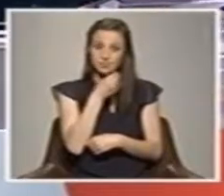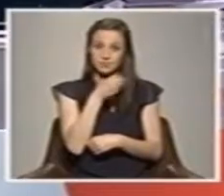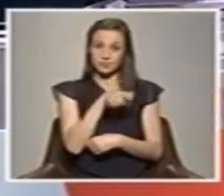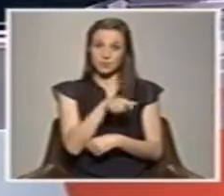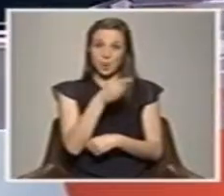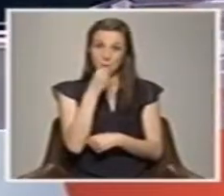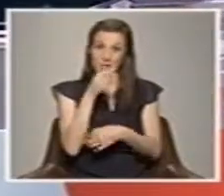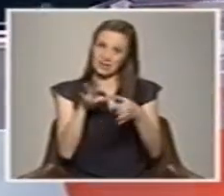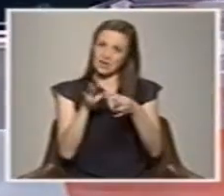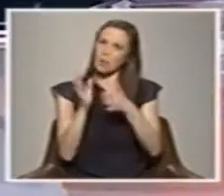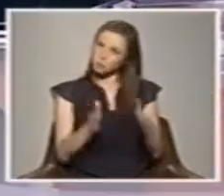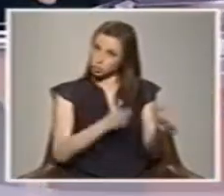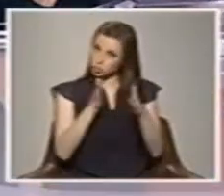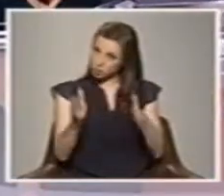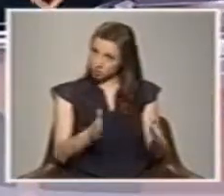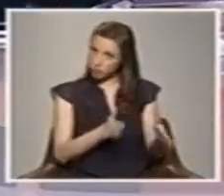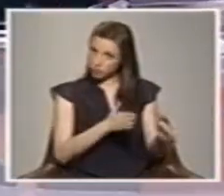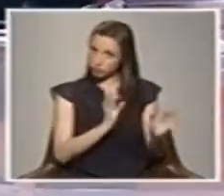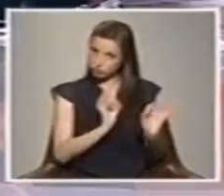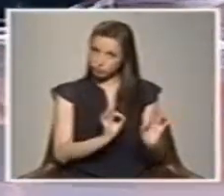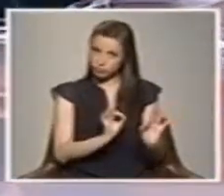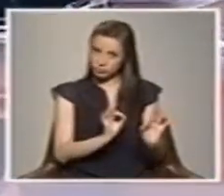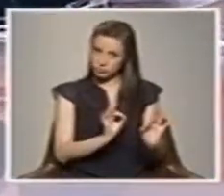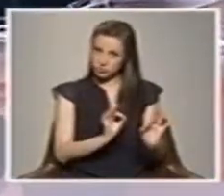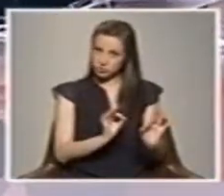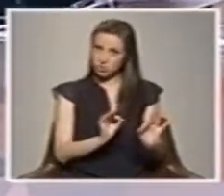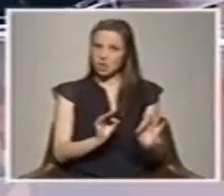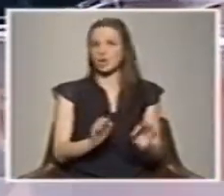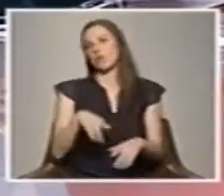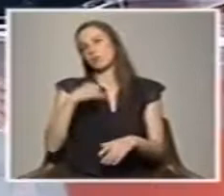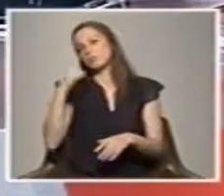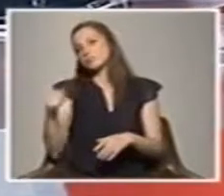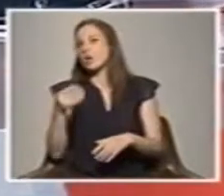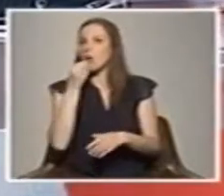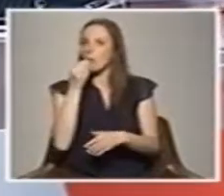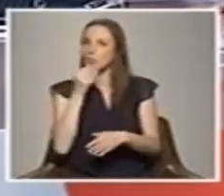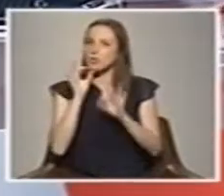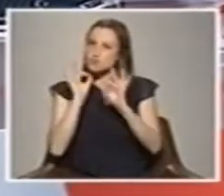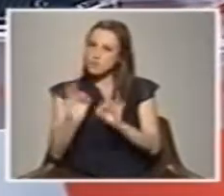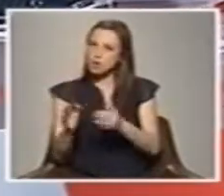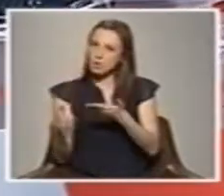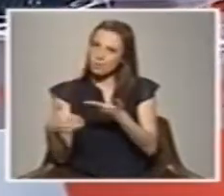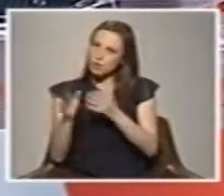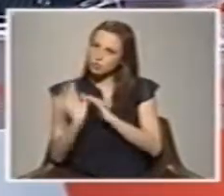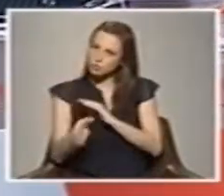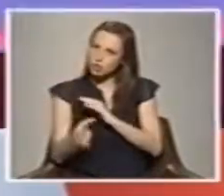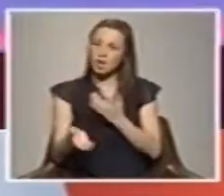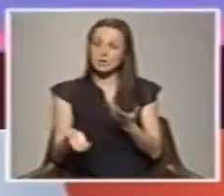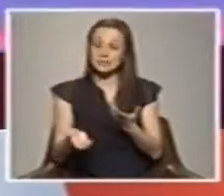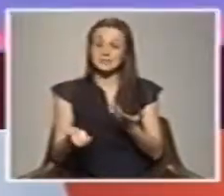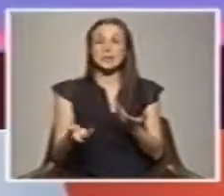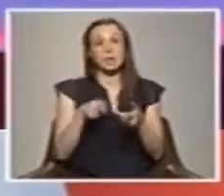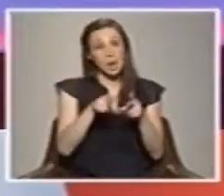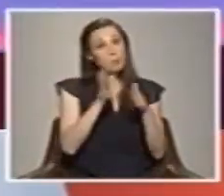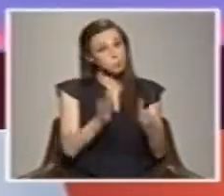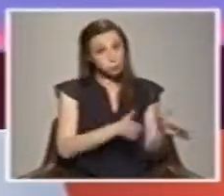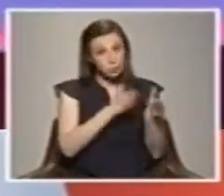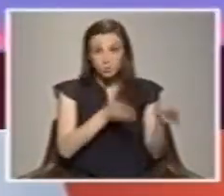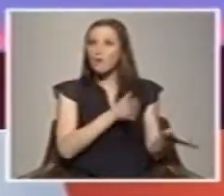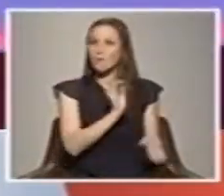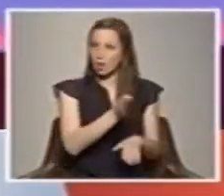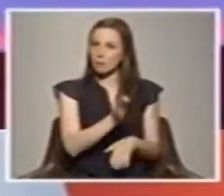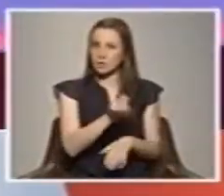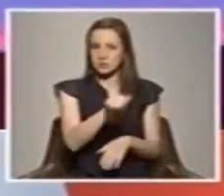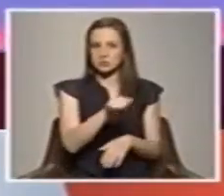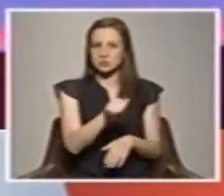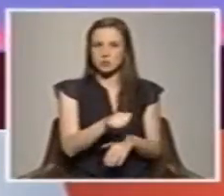da produção, portanto, na origem, quer depois da comida já confeccionada ou pronta a ser distribuída. Eu penso que na origem e na produção vale a pena não